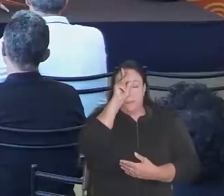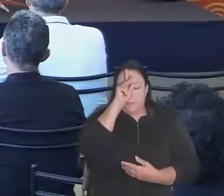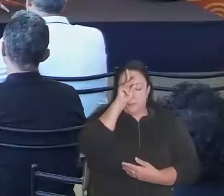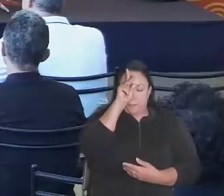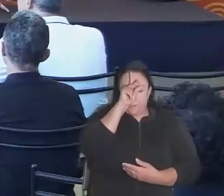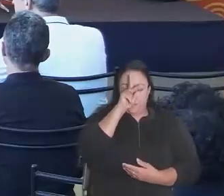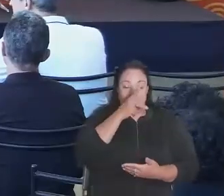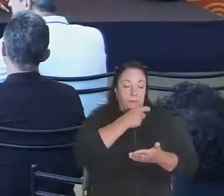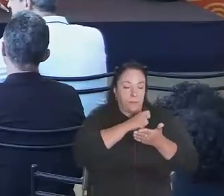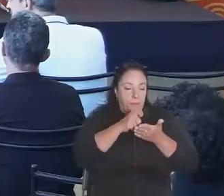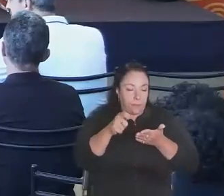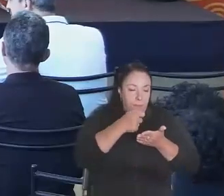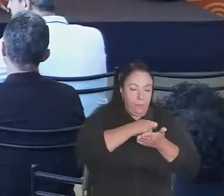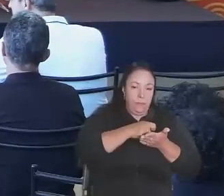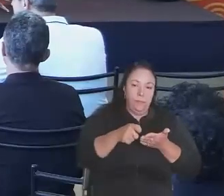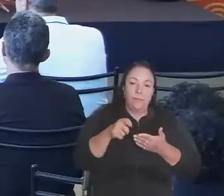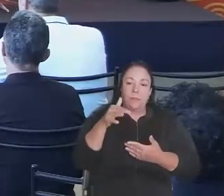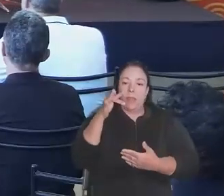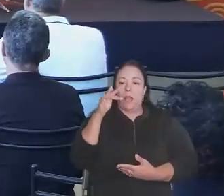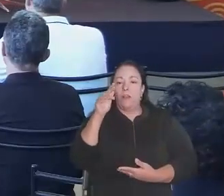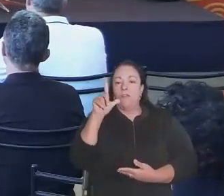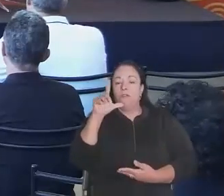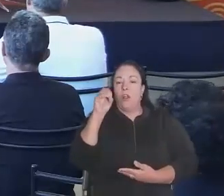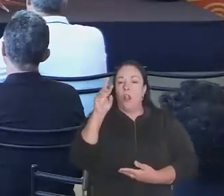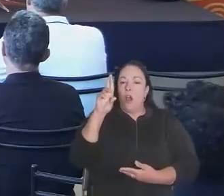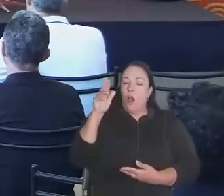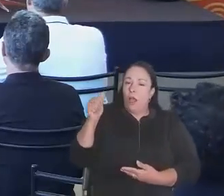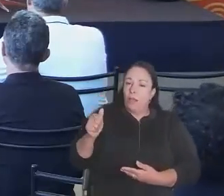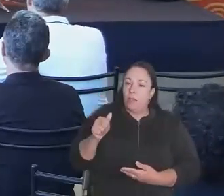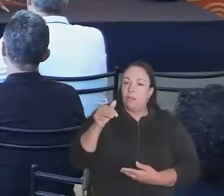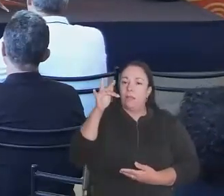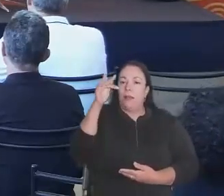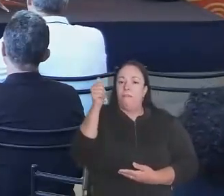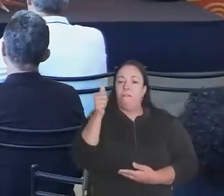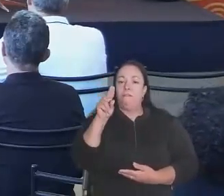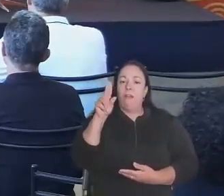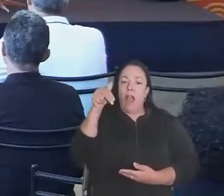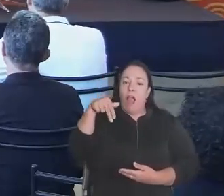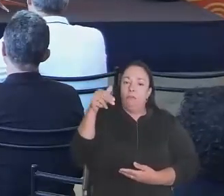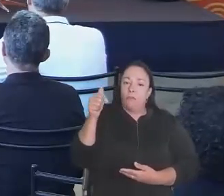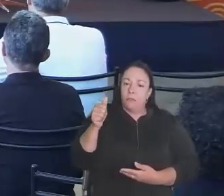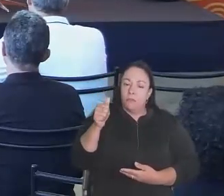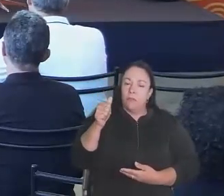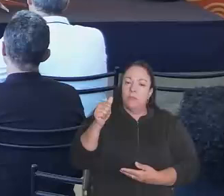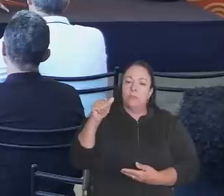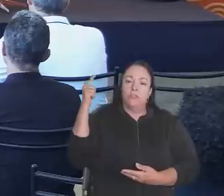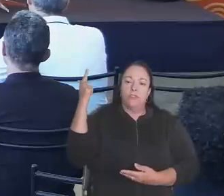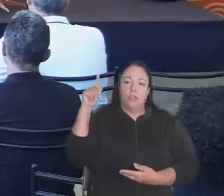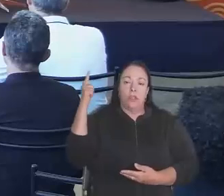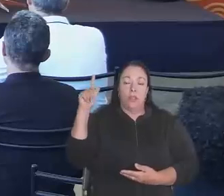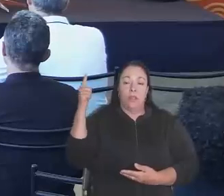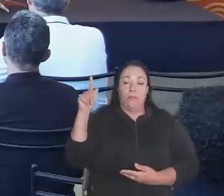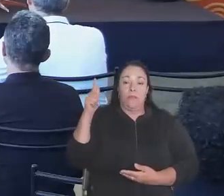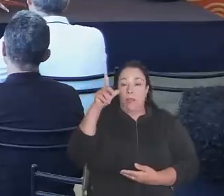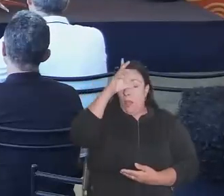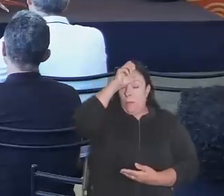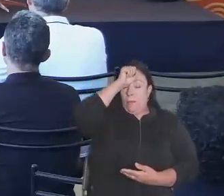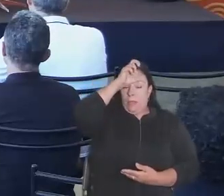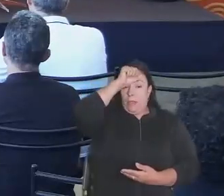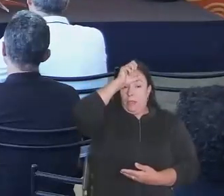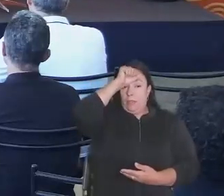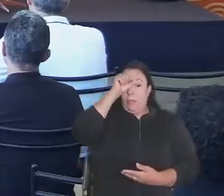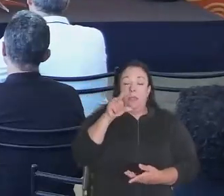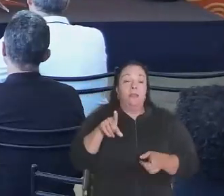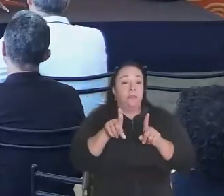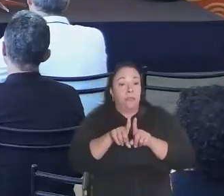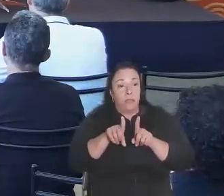da fauna, da flora. Eu sou professora de geografia, eu aprendi tanto, gente. Achei que não ia aprender tanto assim.